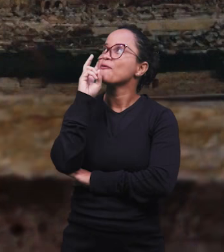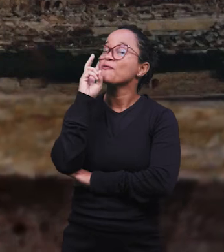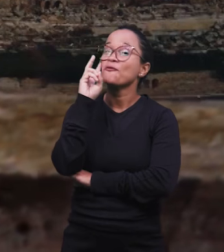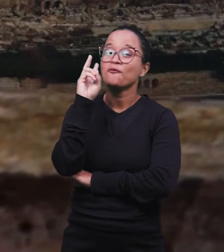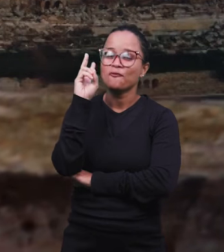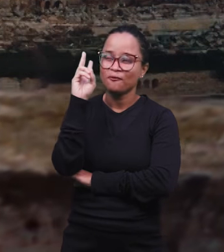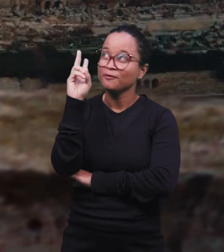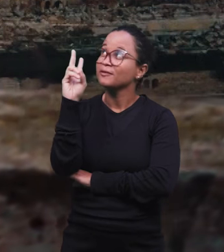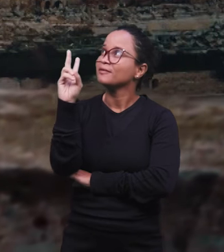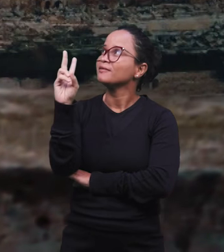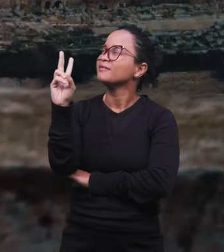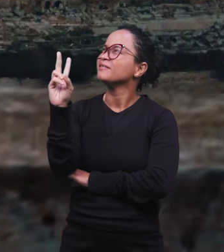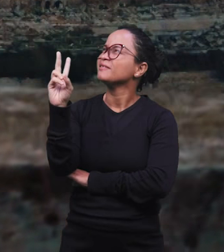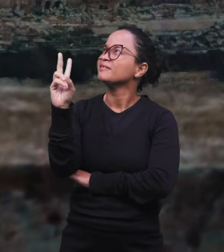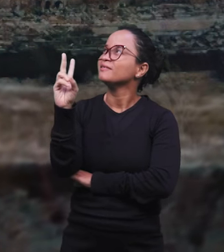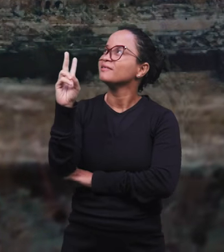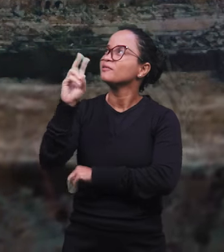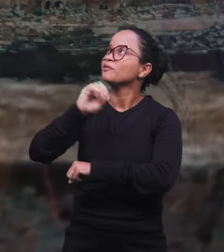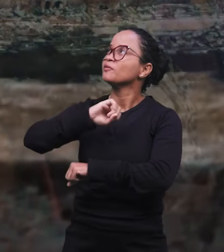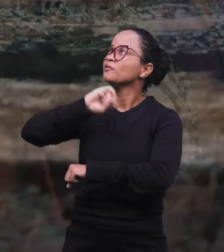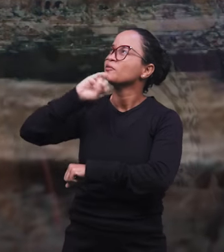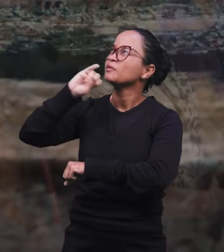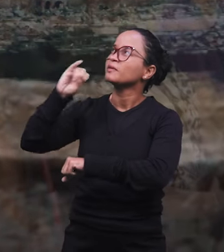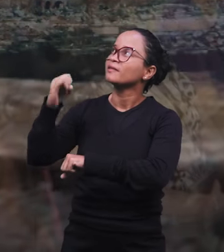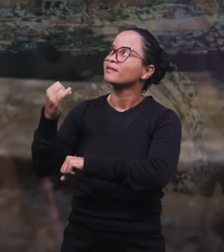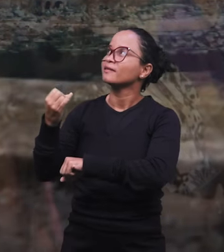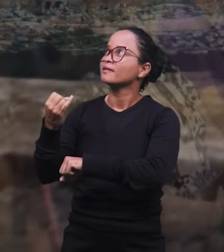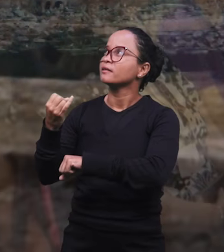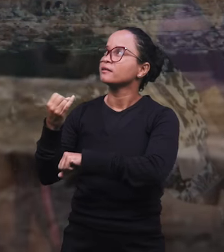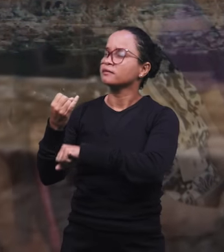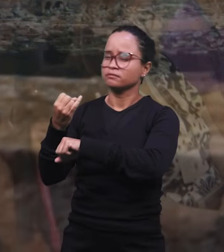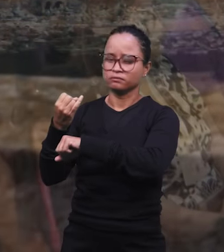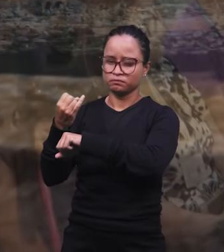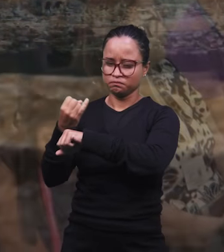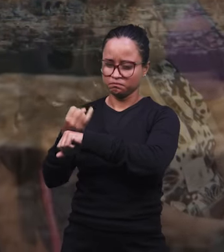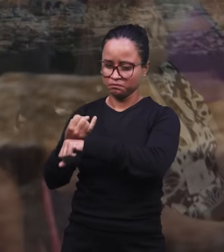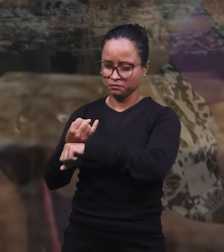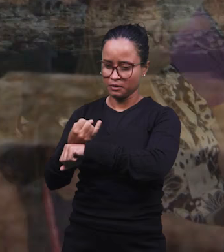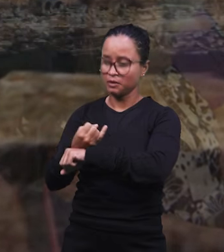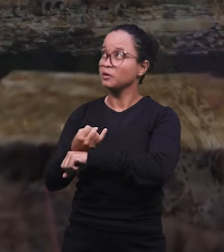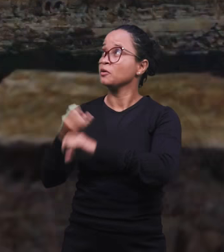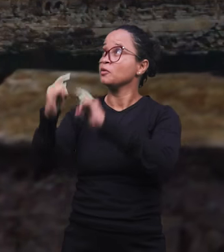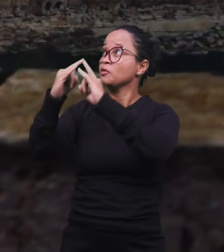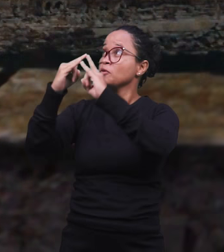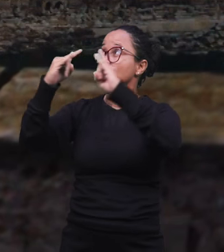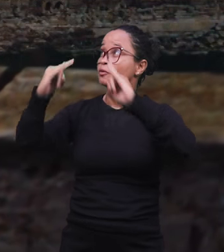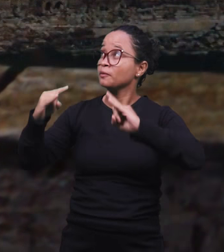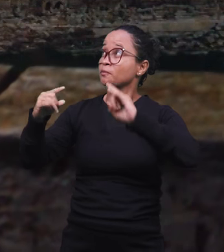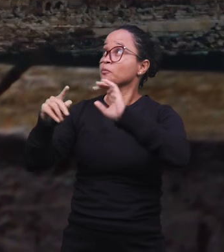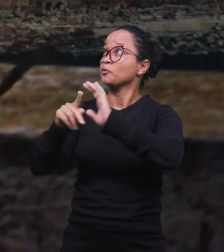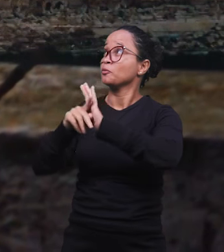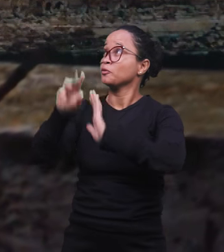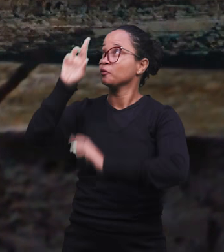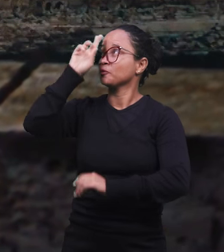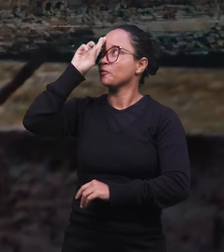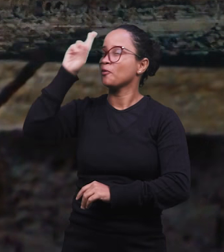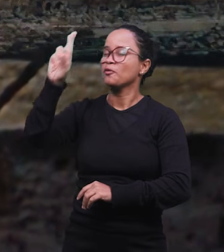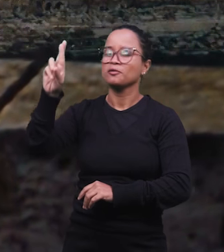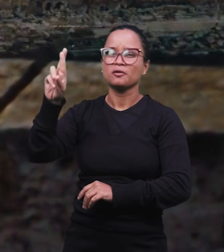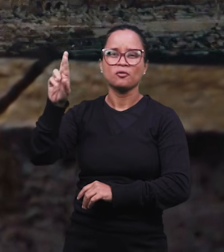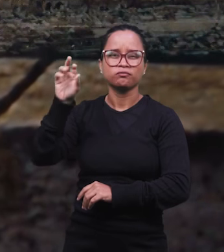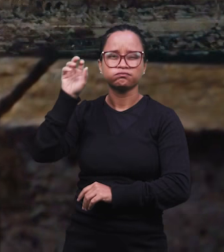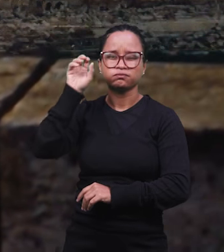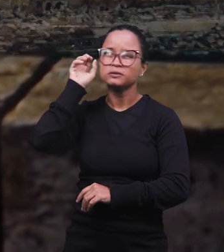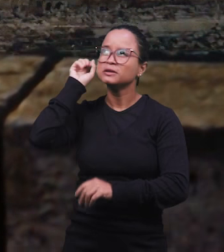vi Jerusalém e o templo do Senhor. Ouvi